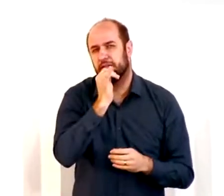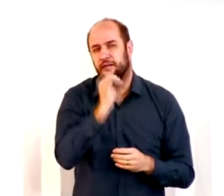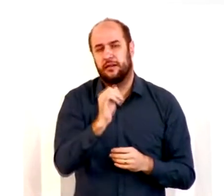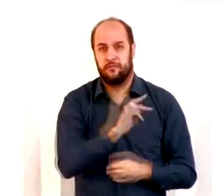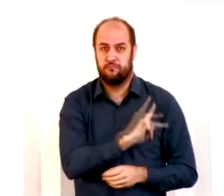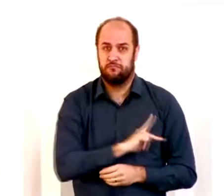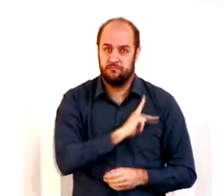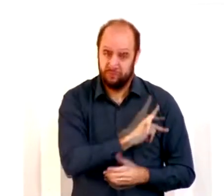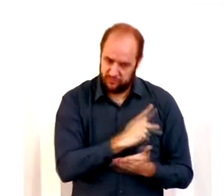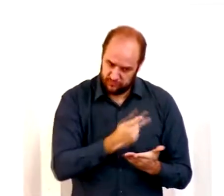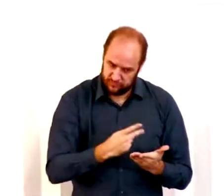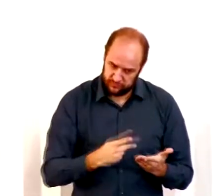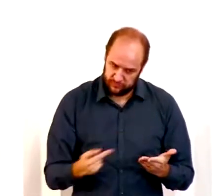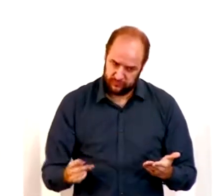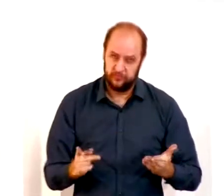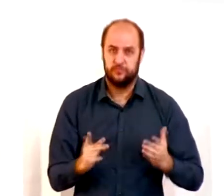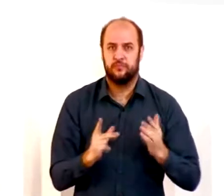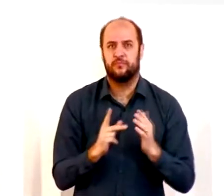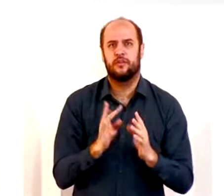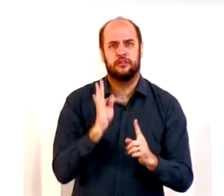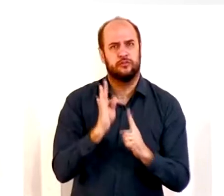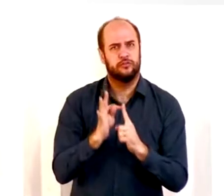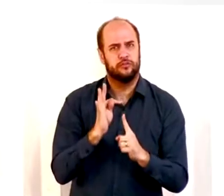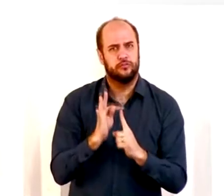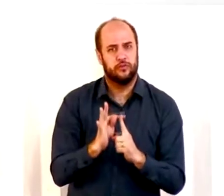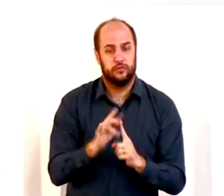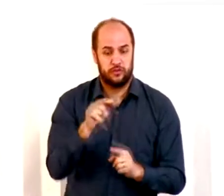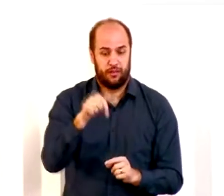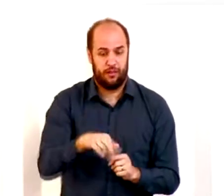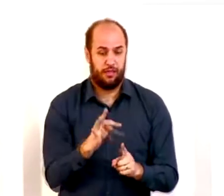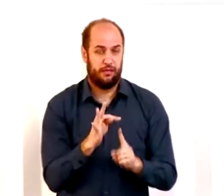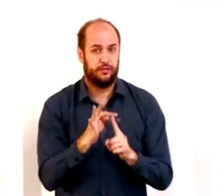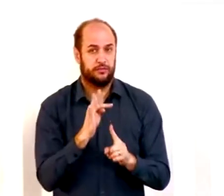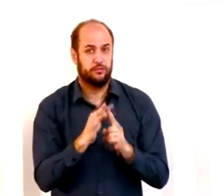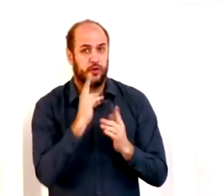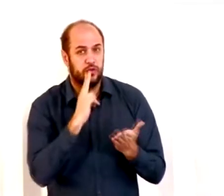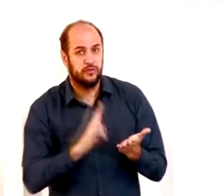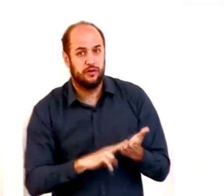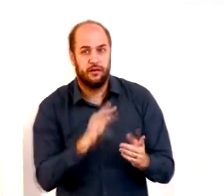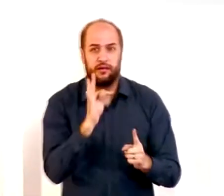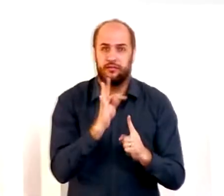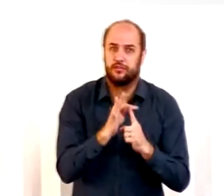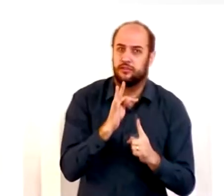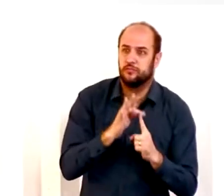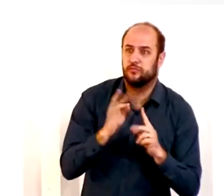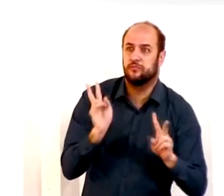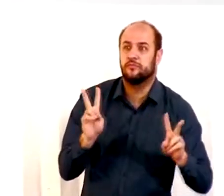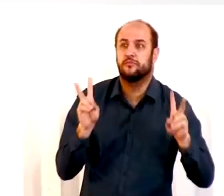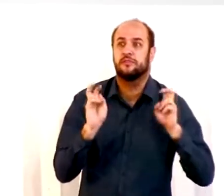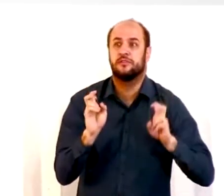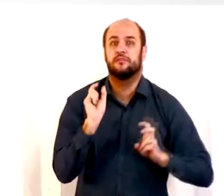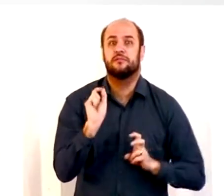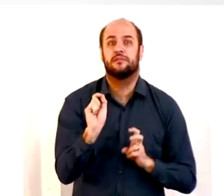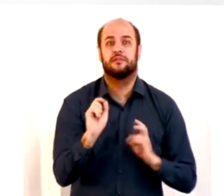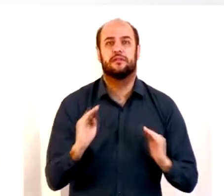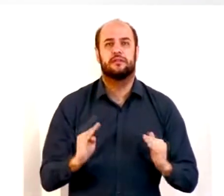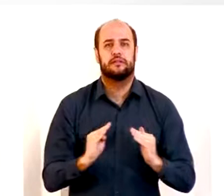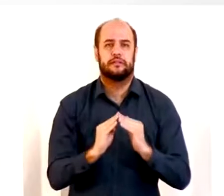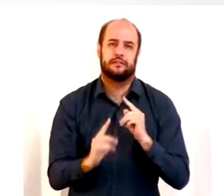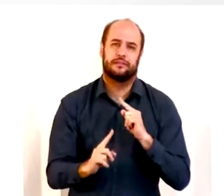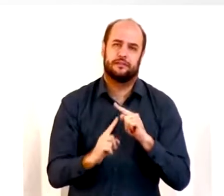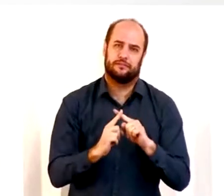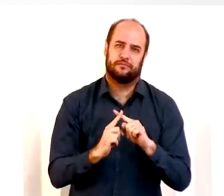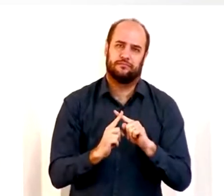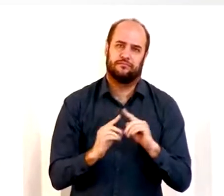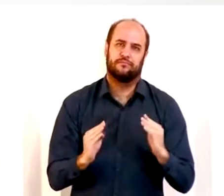Paulo escreveu a Timóteo, e aqui em Timóteo, na carta de Paulo a Timóteo, o assunto é a igreja, onde